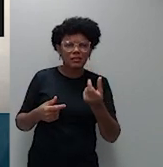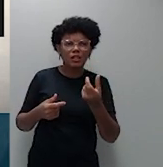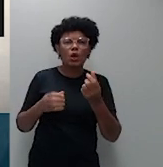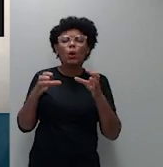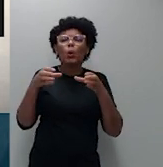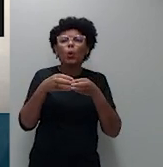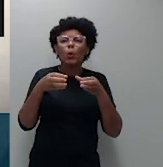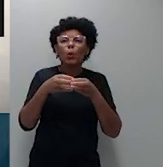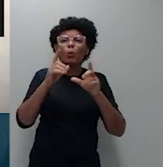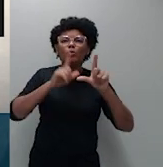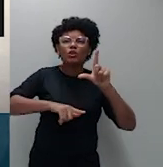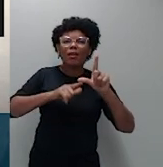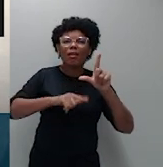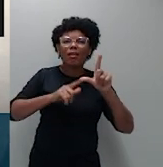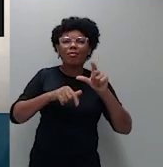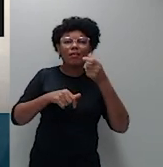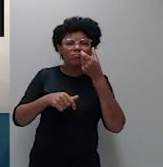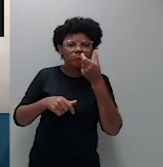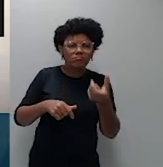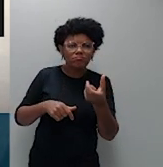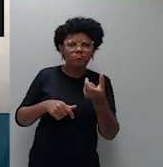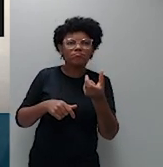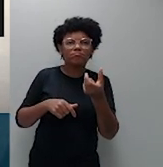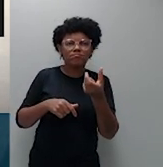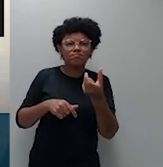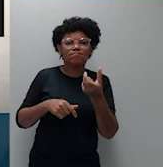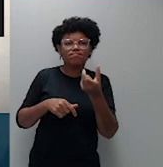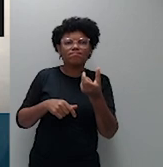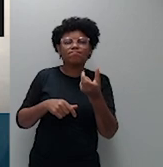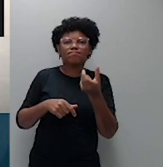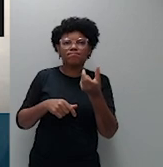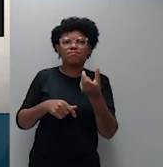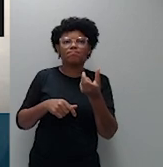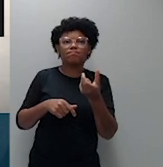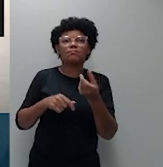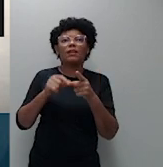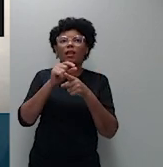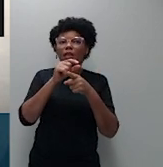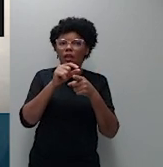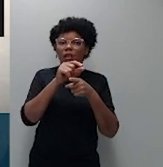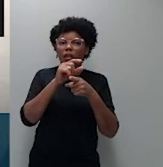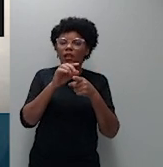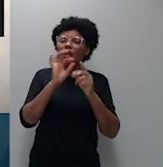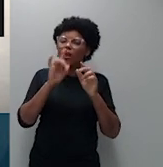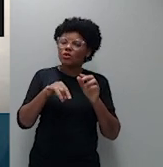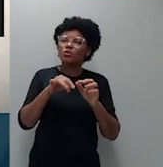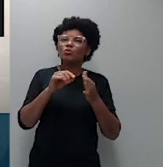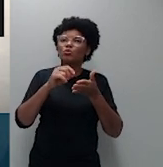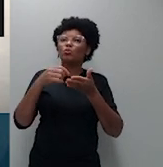individualidade é também a sua ortografia é o casa